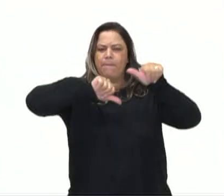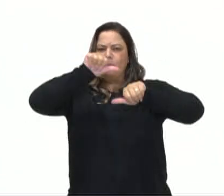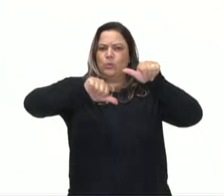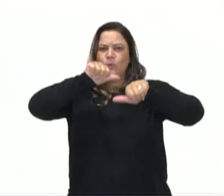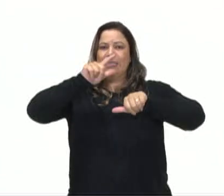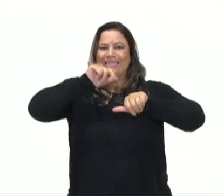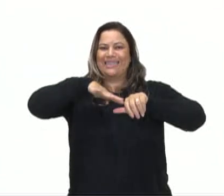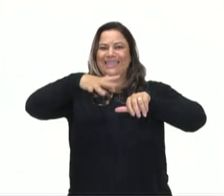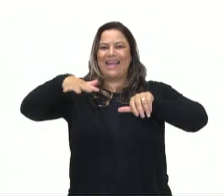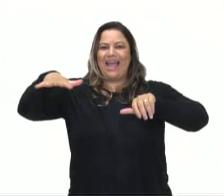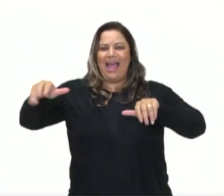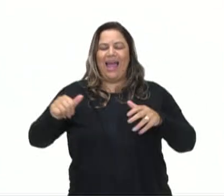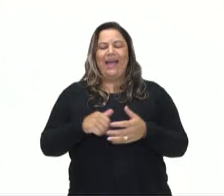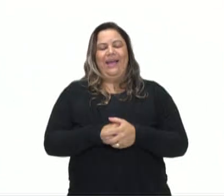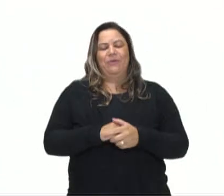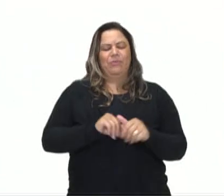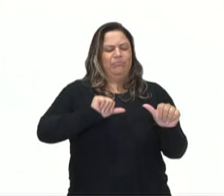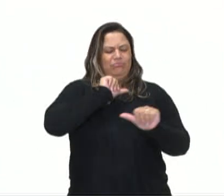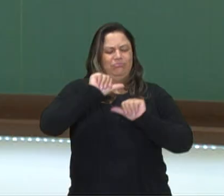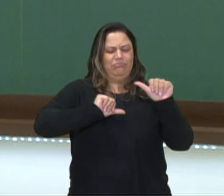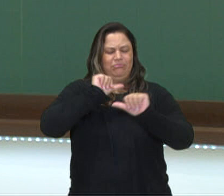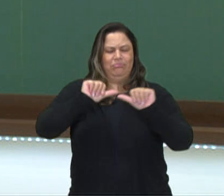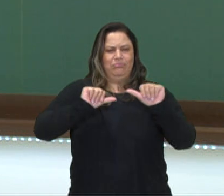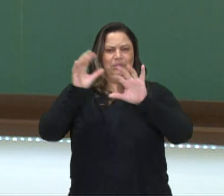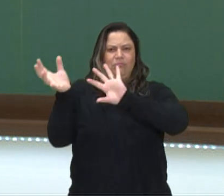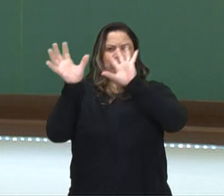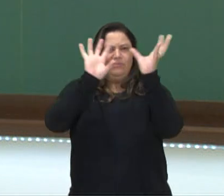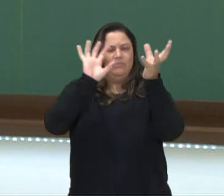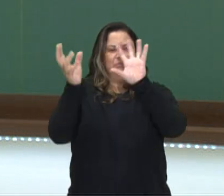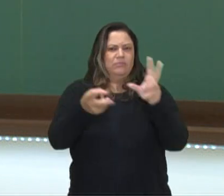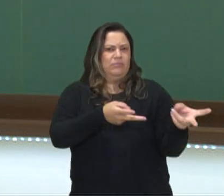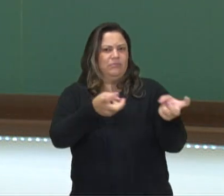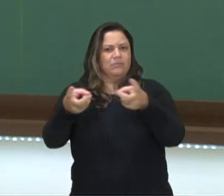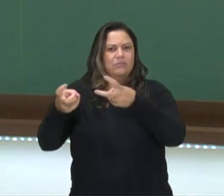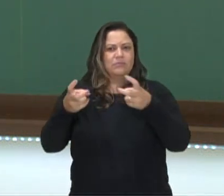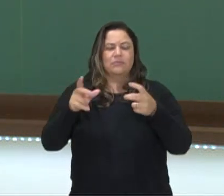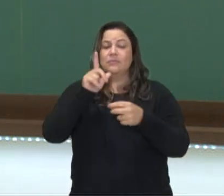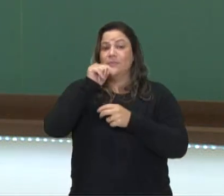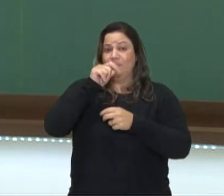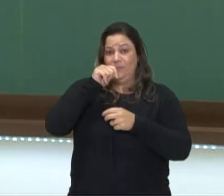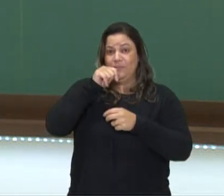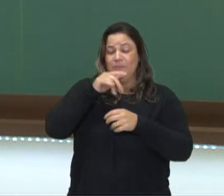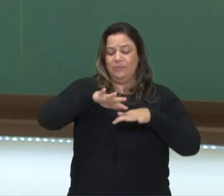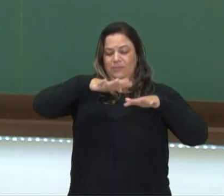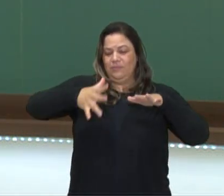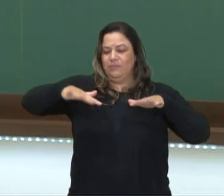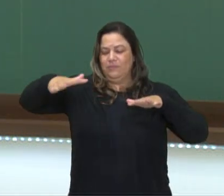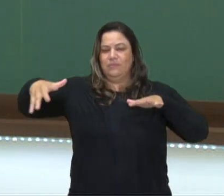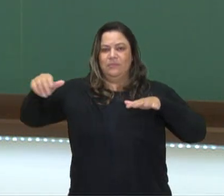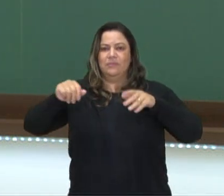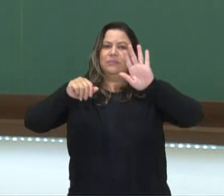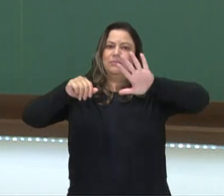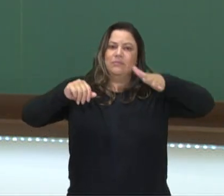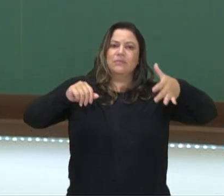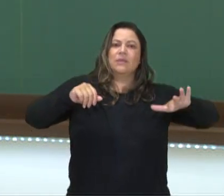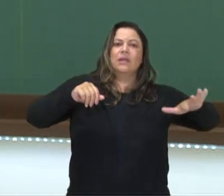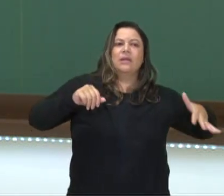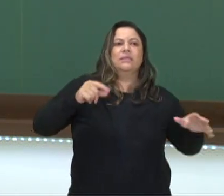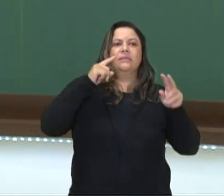grandes alterações no clima. Então a gente vai perceber que as águas do Oceano Pacífico, conforme você pode visualizar